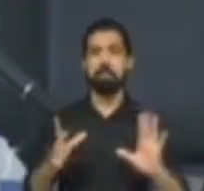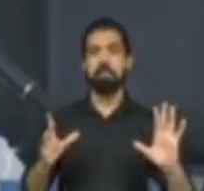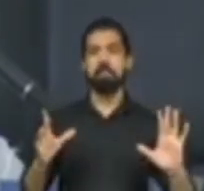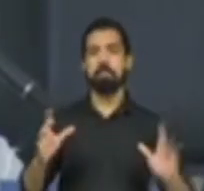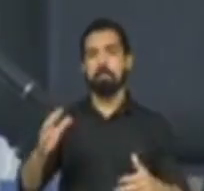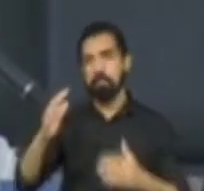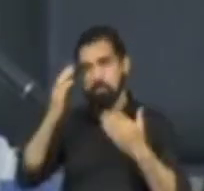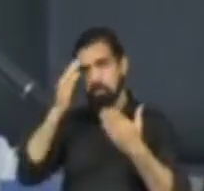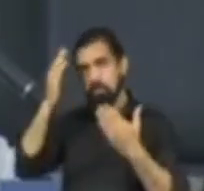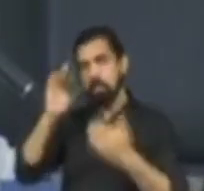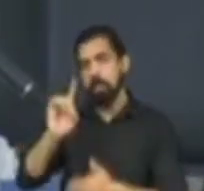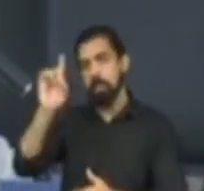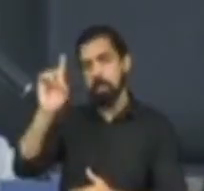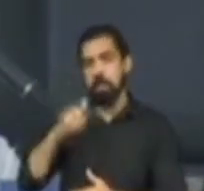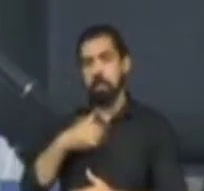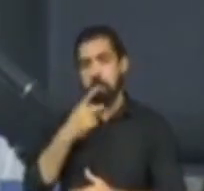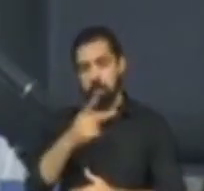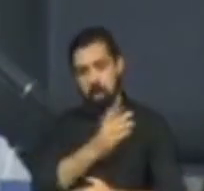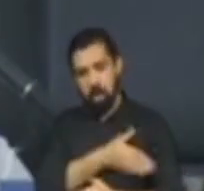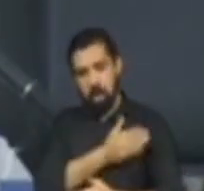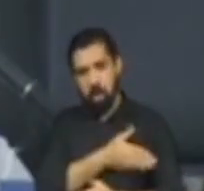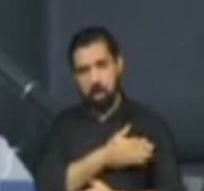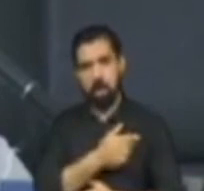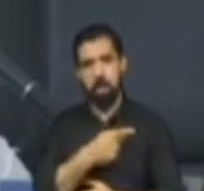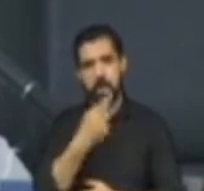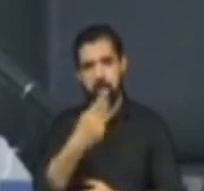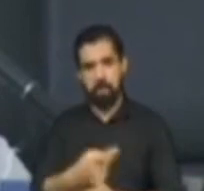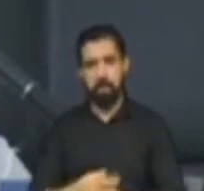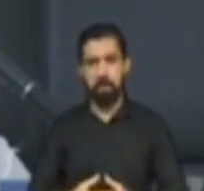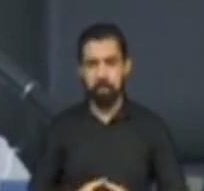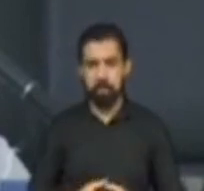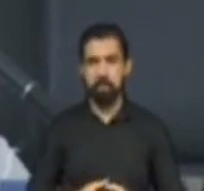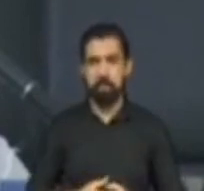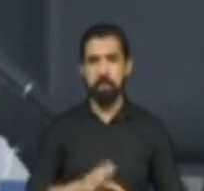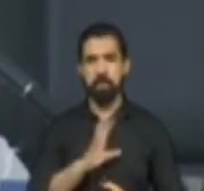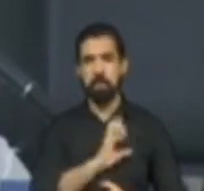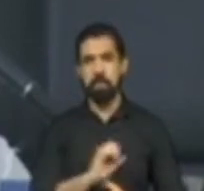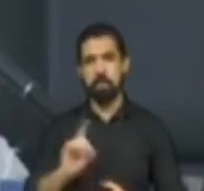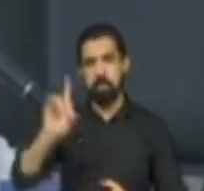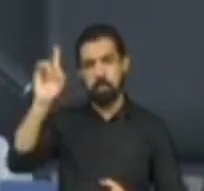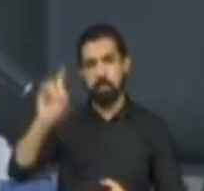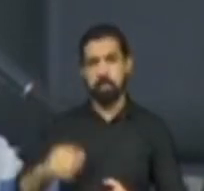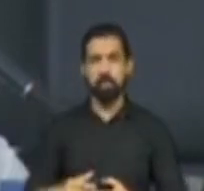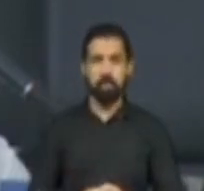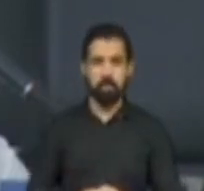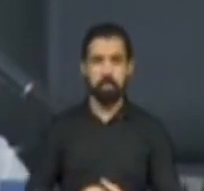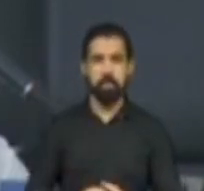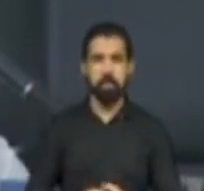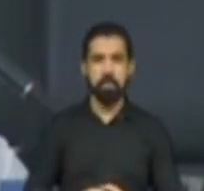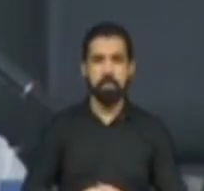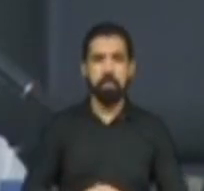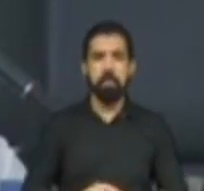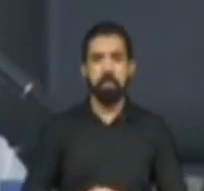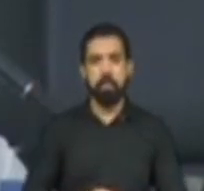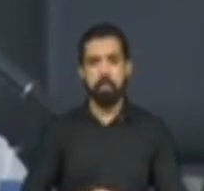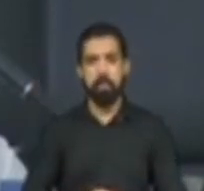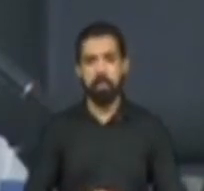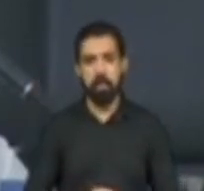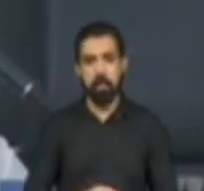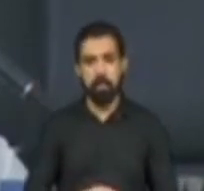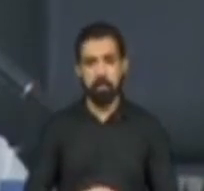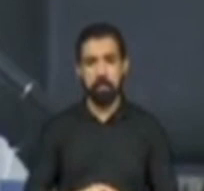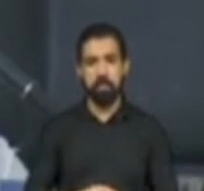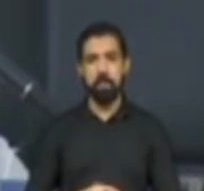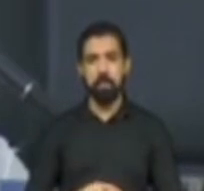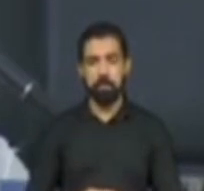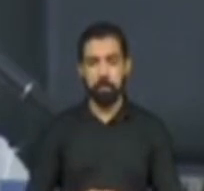Fica a fala de coração, uma fala sincera, de alguém que ama muito a Deus e ao próximo, e que tem trabalhado há mais de 19 anos para resgatar